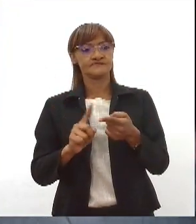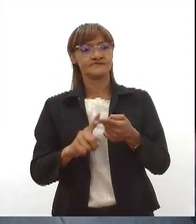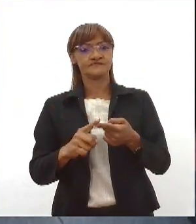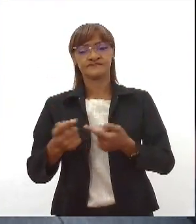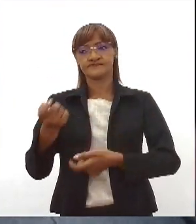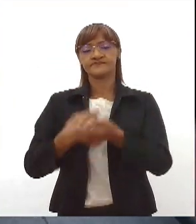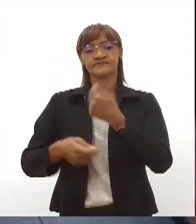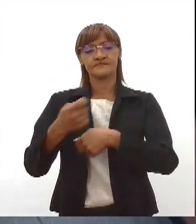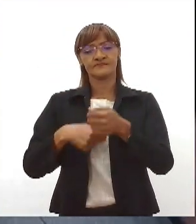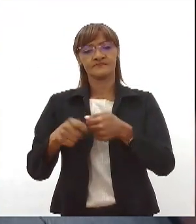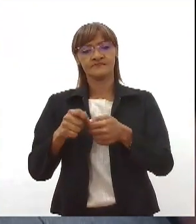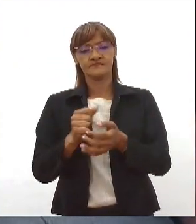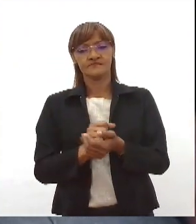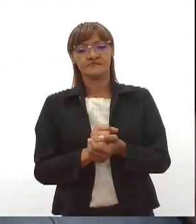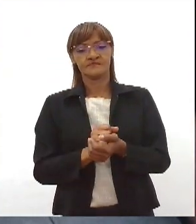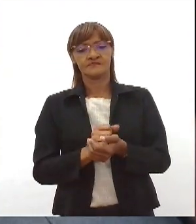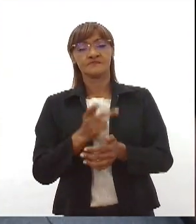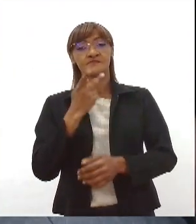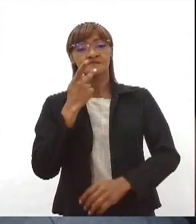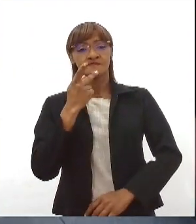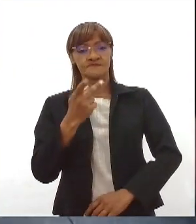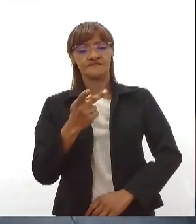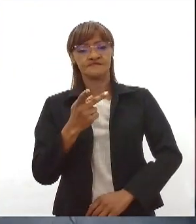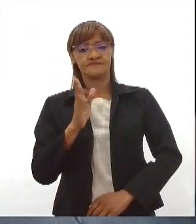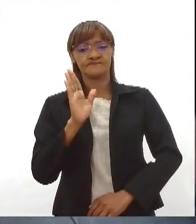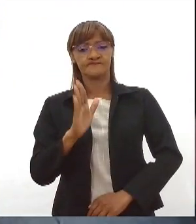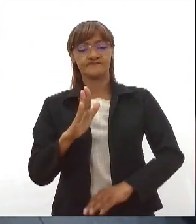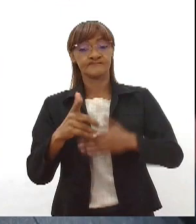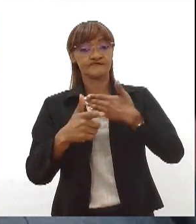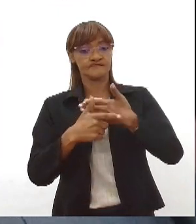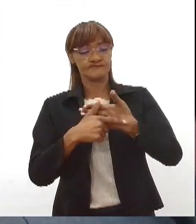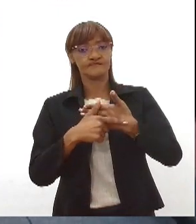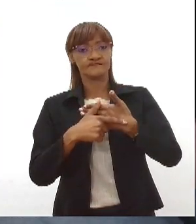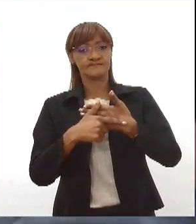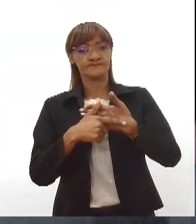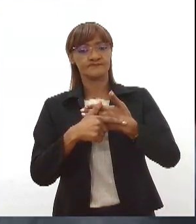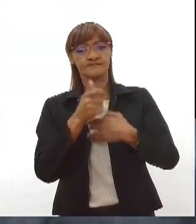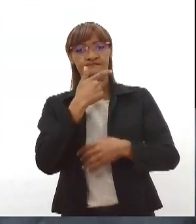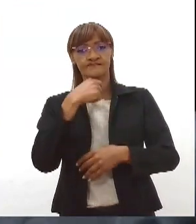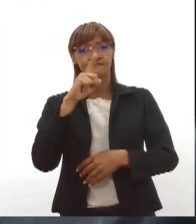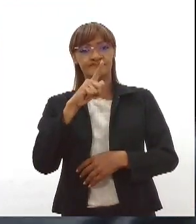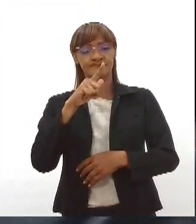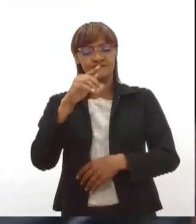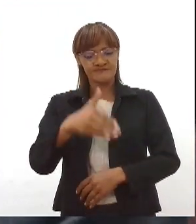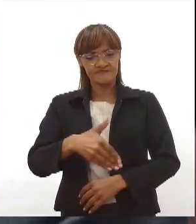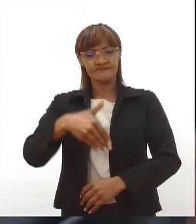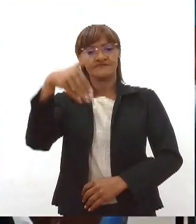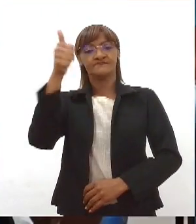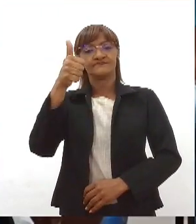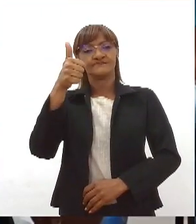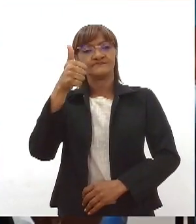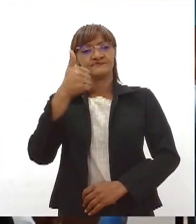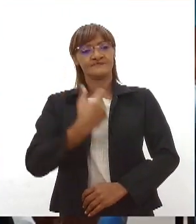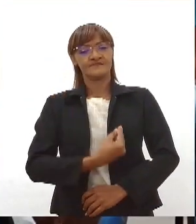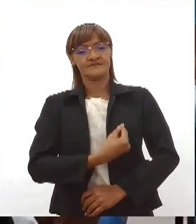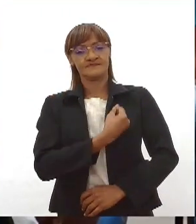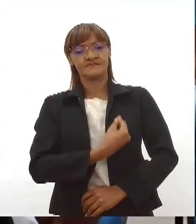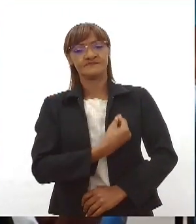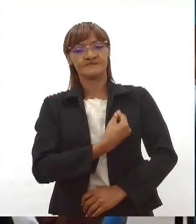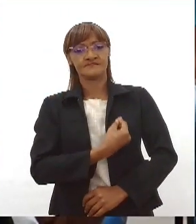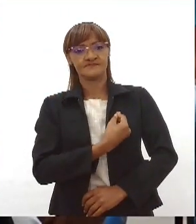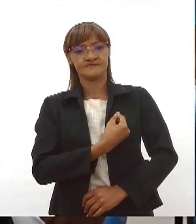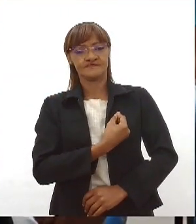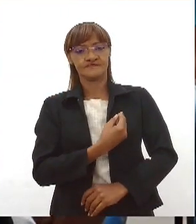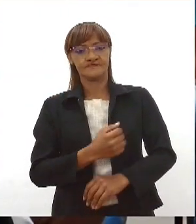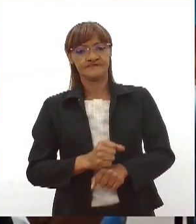afirmou ter na figura de Luciano Bispo o melhor presidente que já presenciou tenho segurança